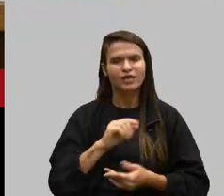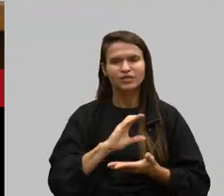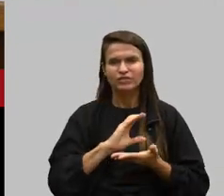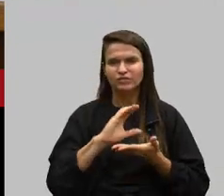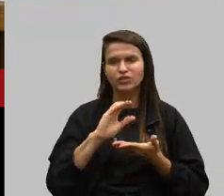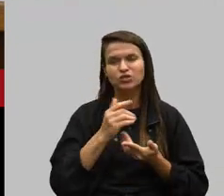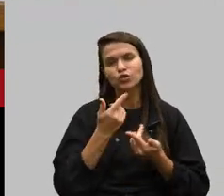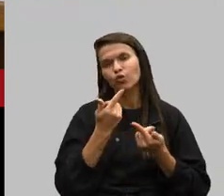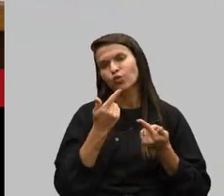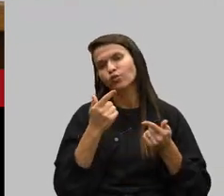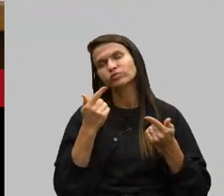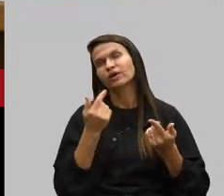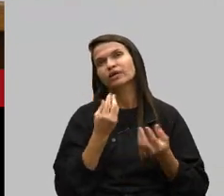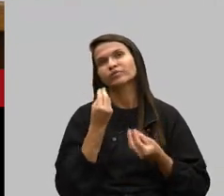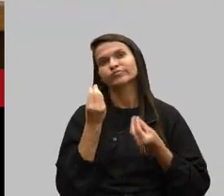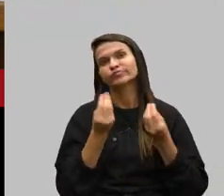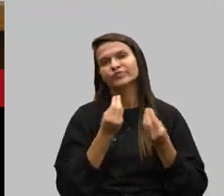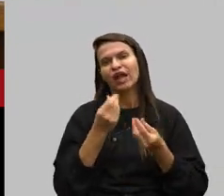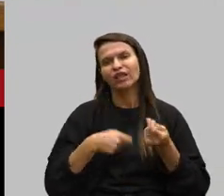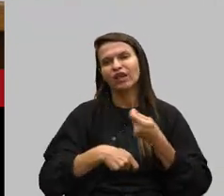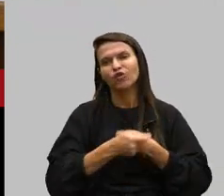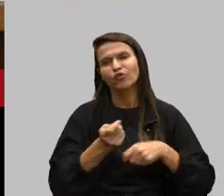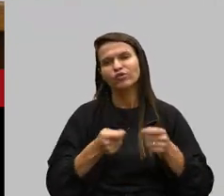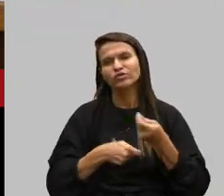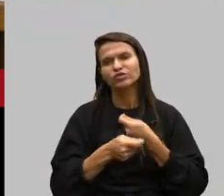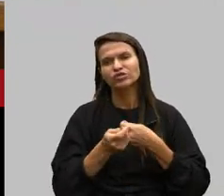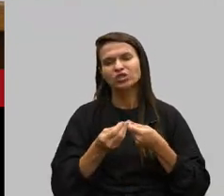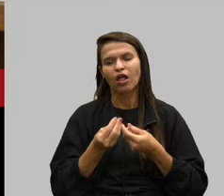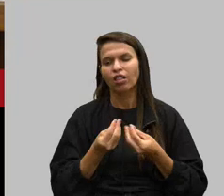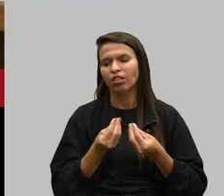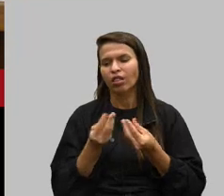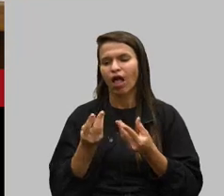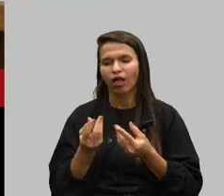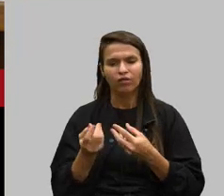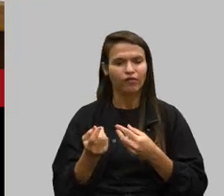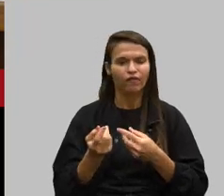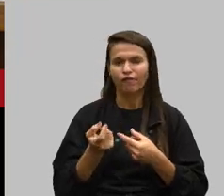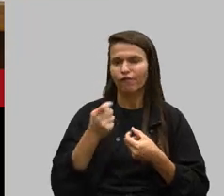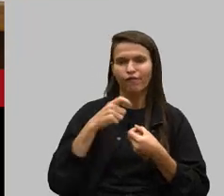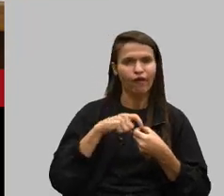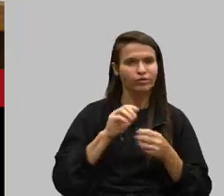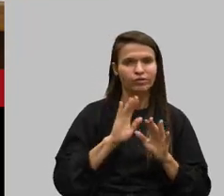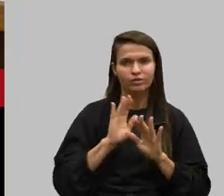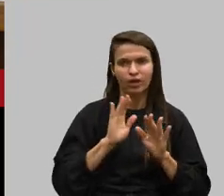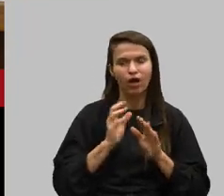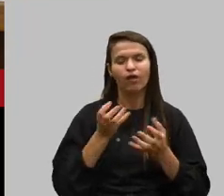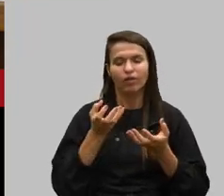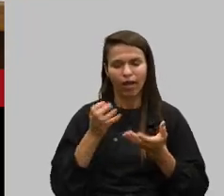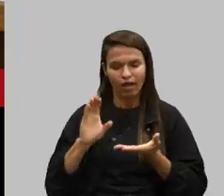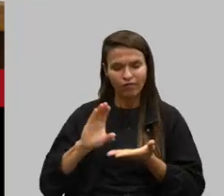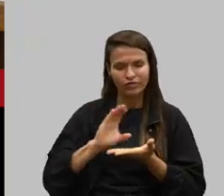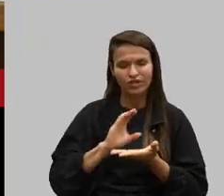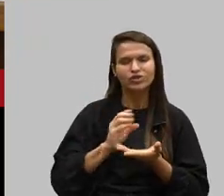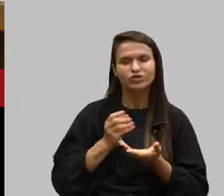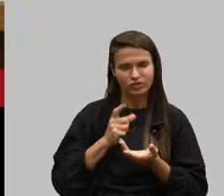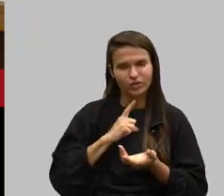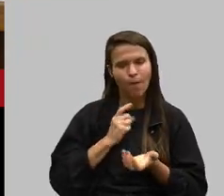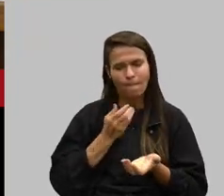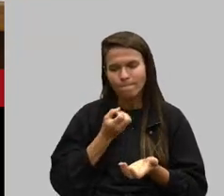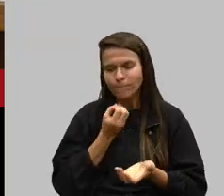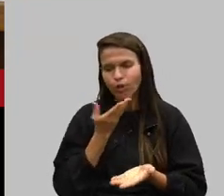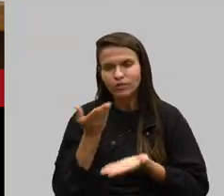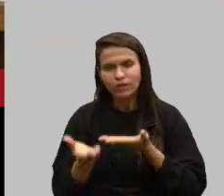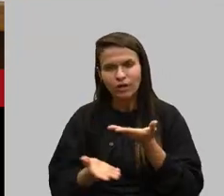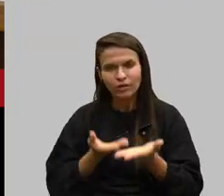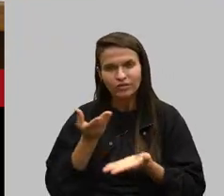tem aquela negociação de Toma Lá Da Cá aqui quem quer investir é bem tratado a gente sabe que com Invest